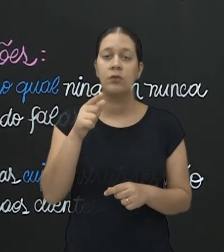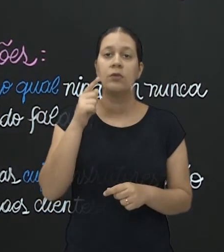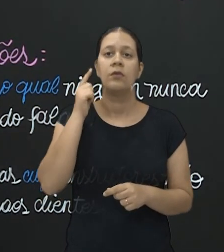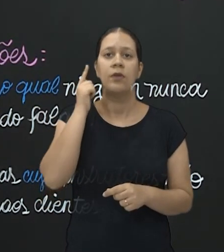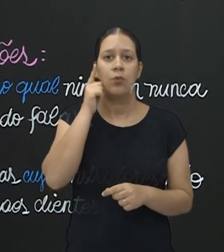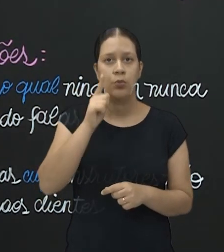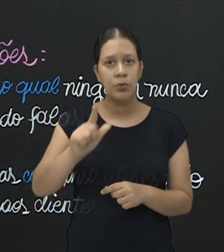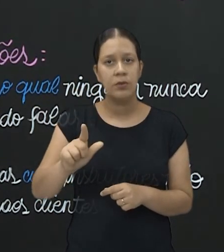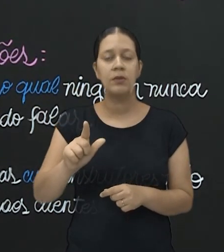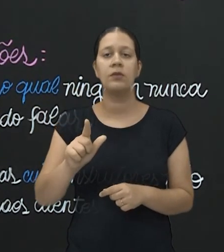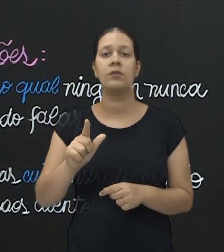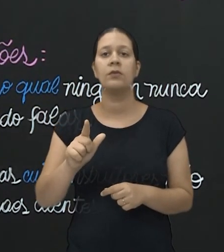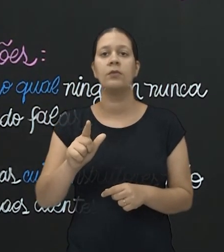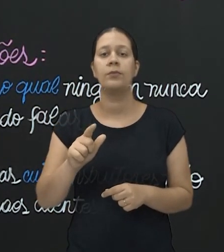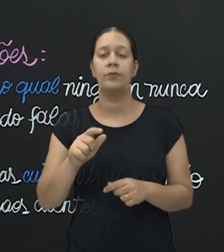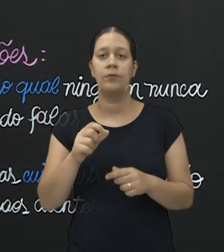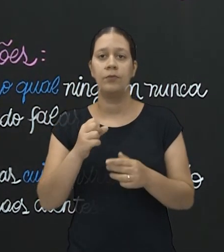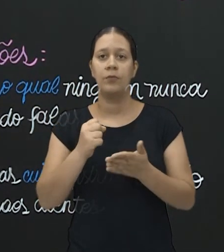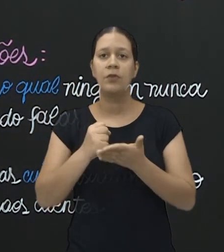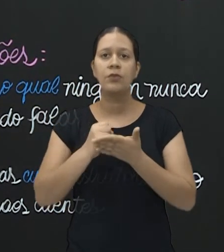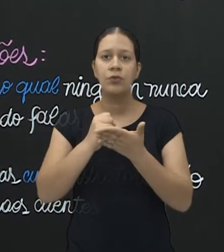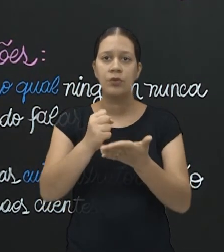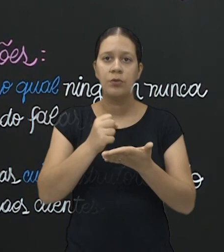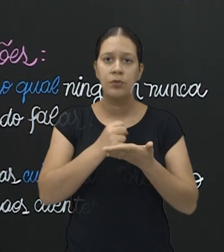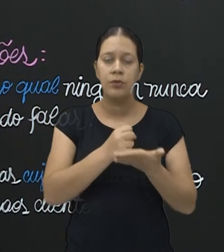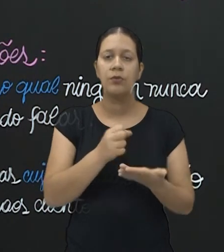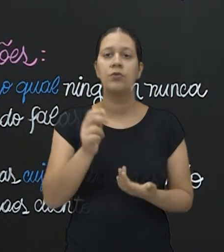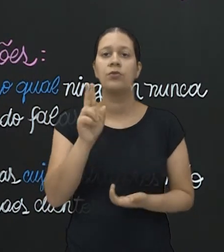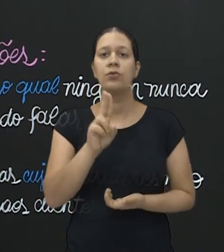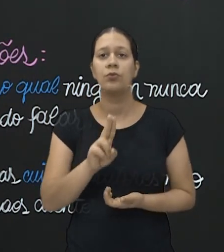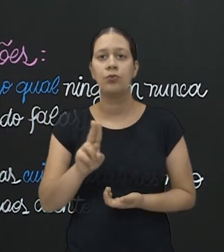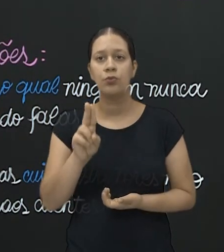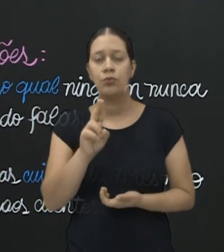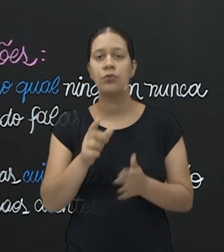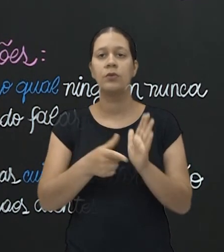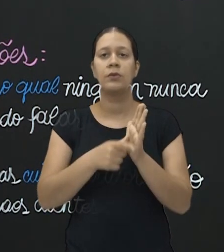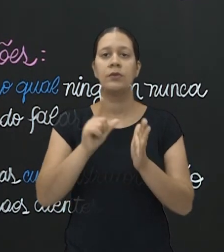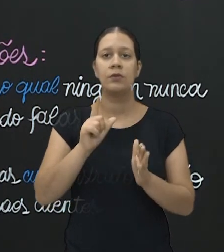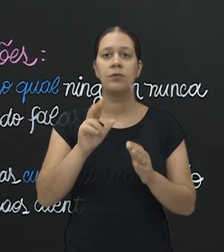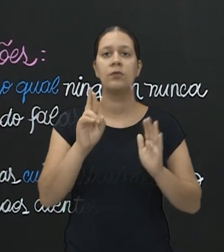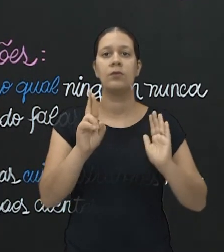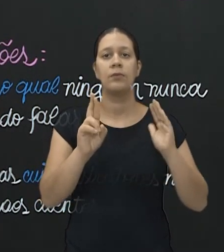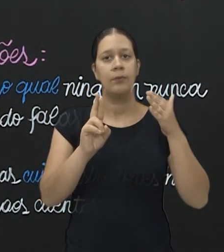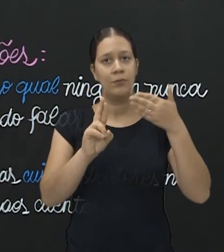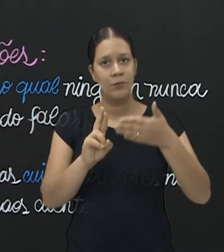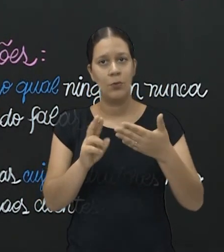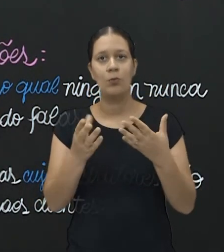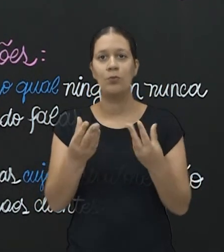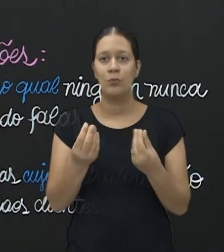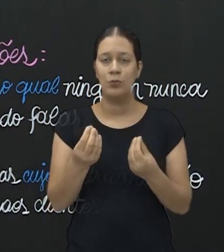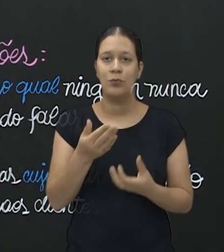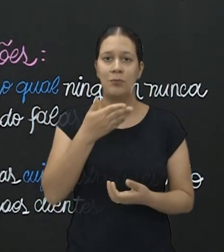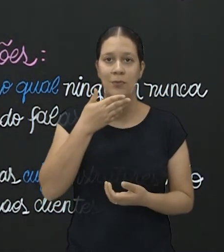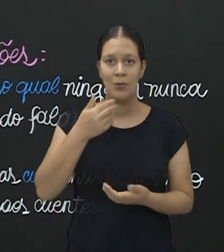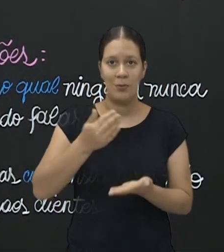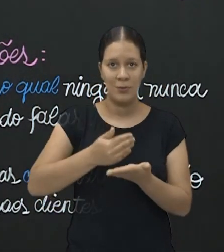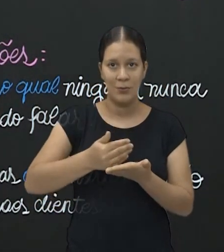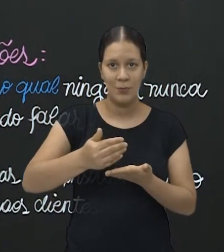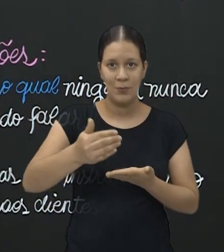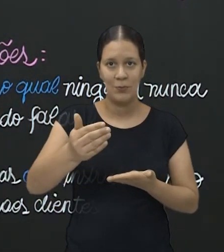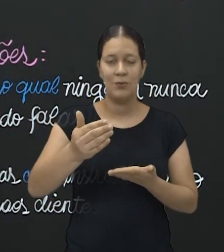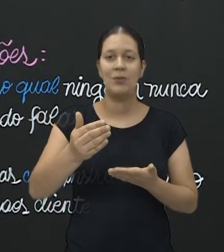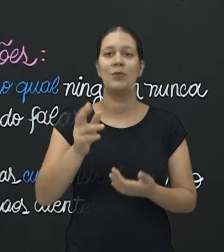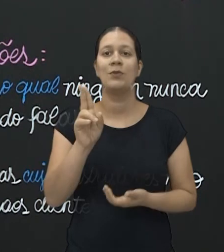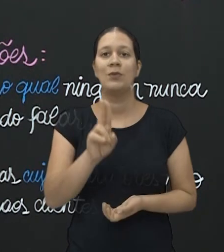relações de subordinação e favorecer o uso de antecedentes, referentes e construções de uma forma muito melhor a partir de agora,